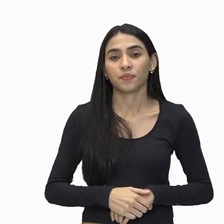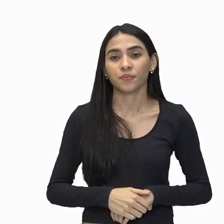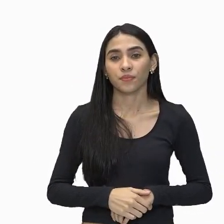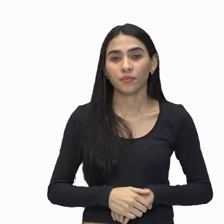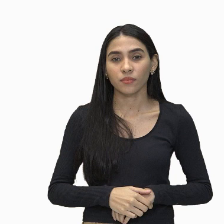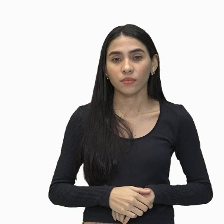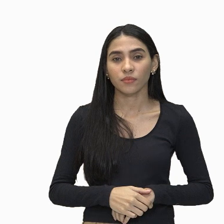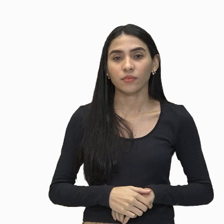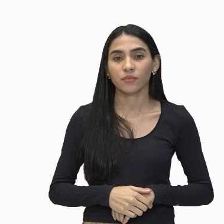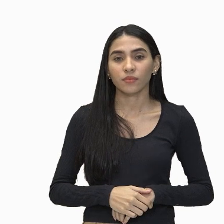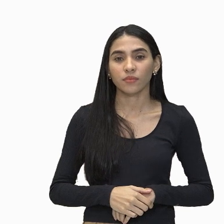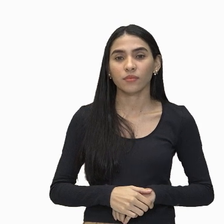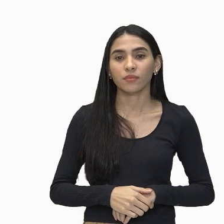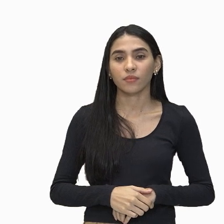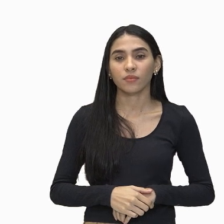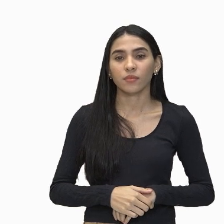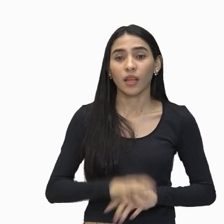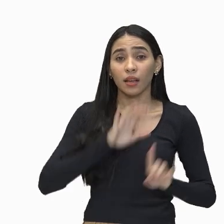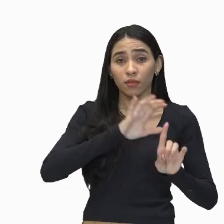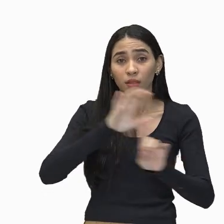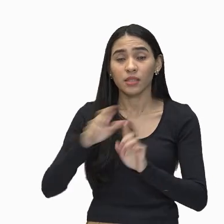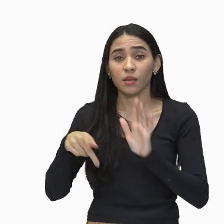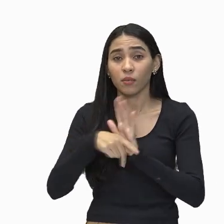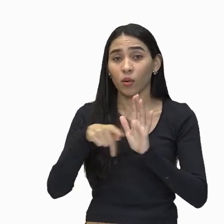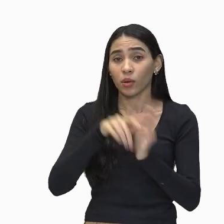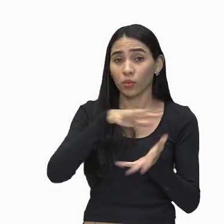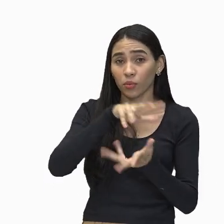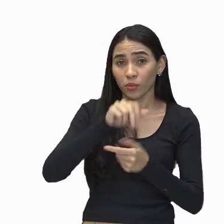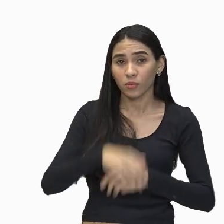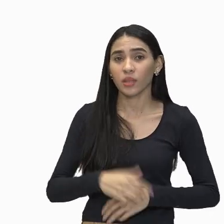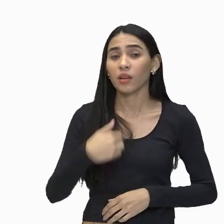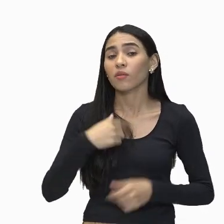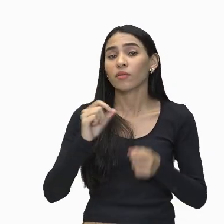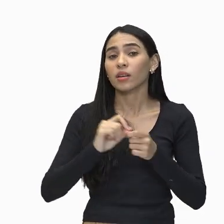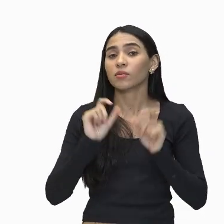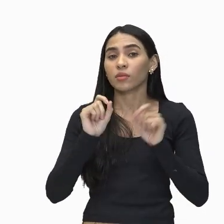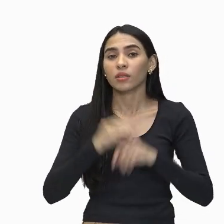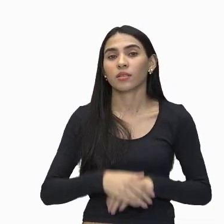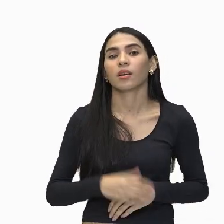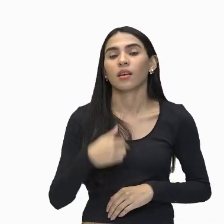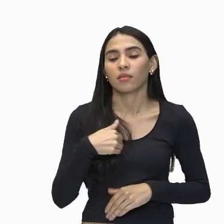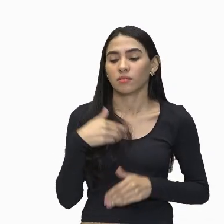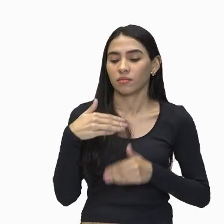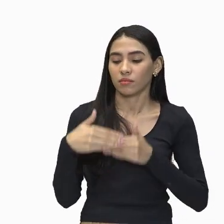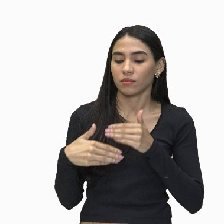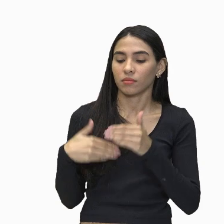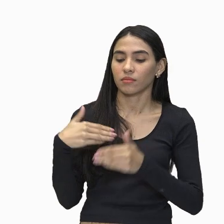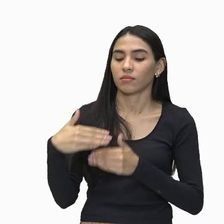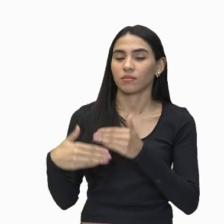nas banalidades do cotidiano. Aí o que que eu faço? Eu vou devagar,